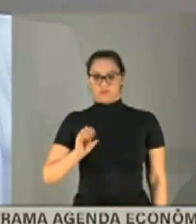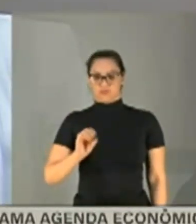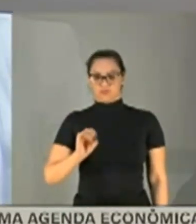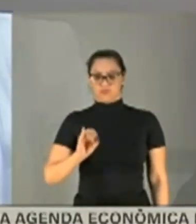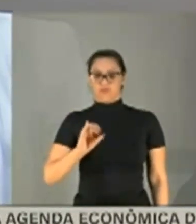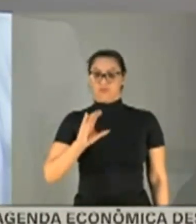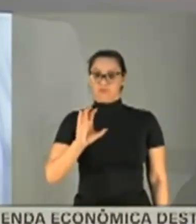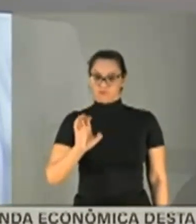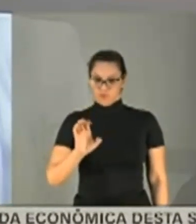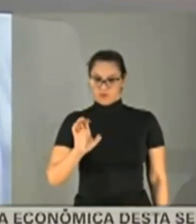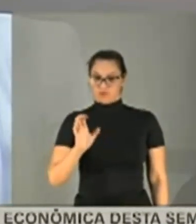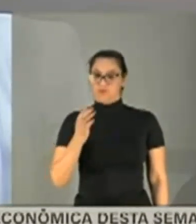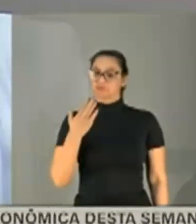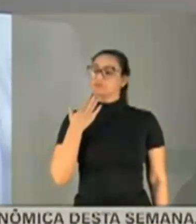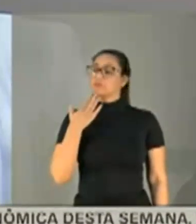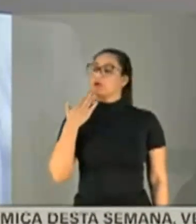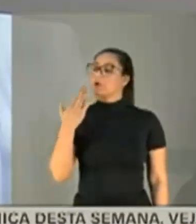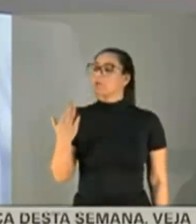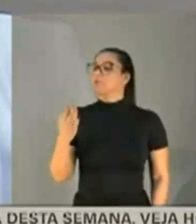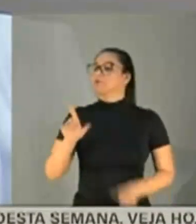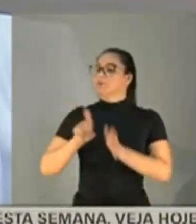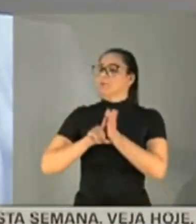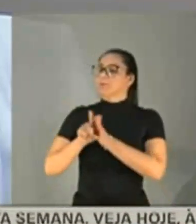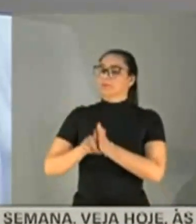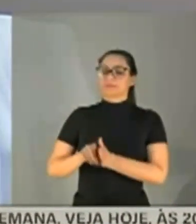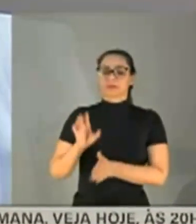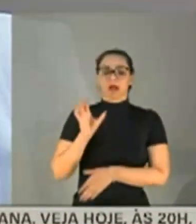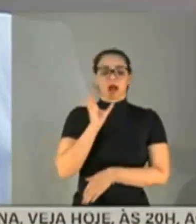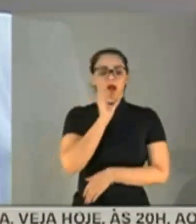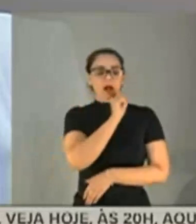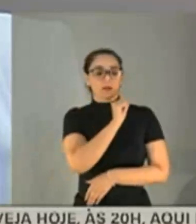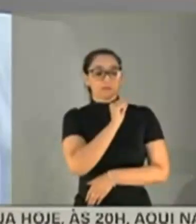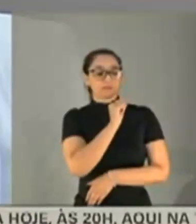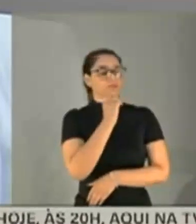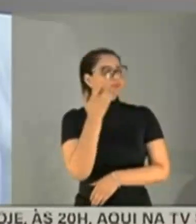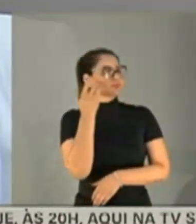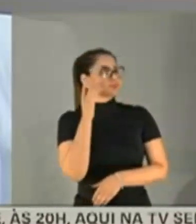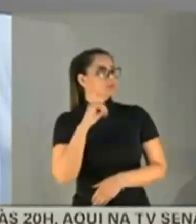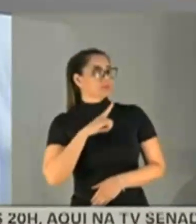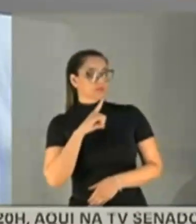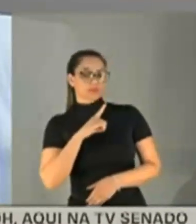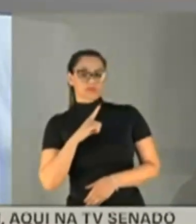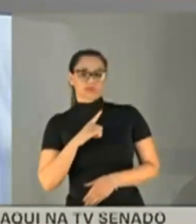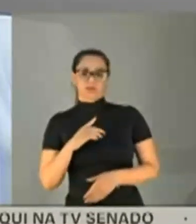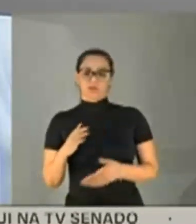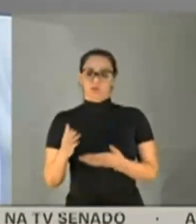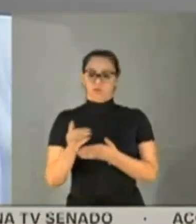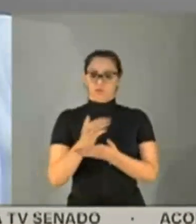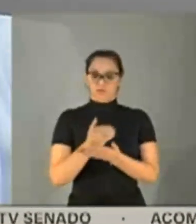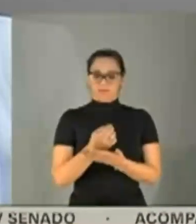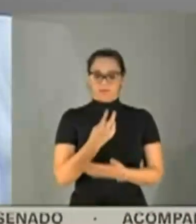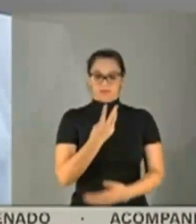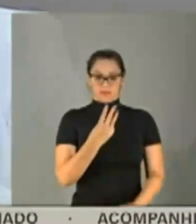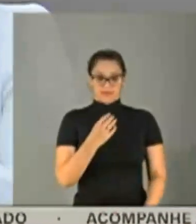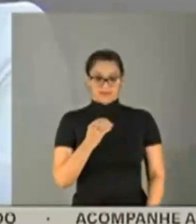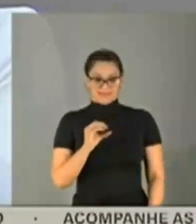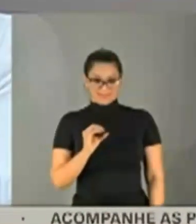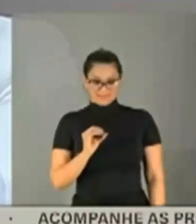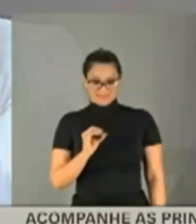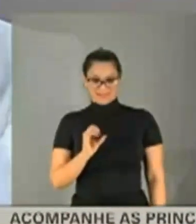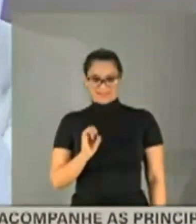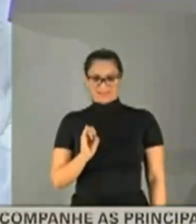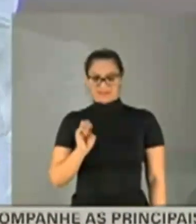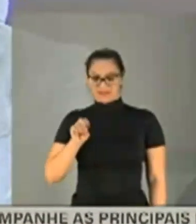Invoice, eu pedi para fazer um levantamento rápido, eu não sei se consta aqui comigo, eu separei pelo menos 30 invoices que foram